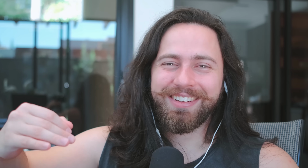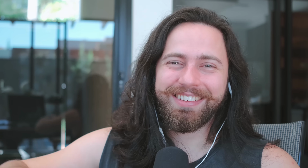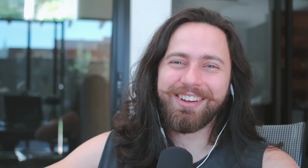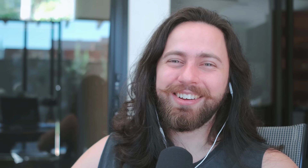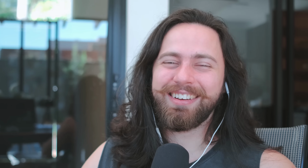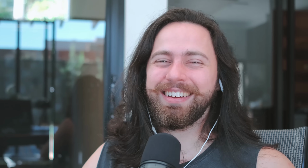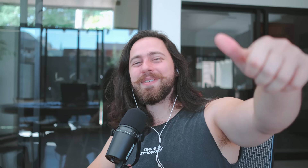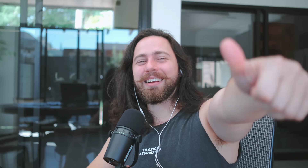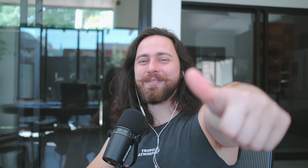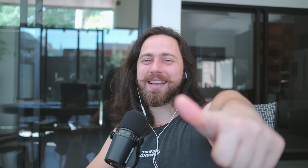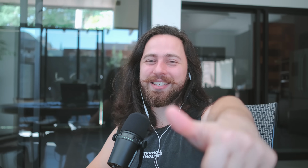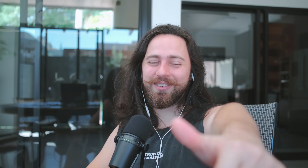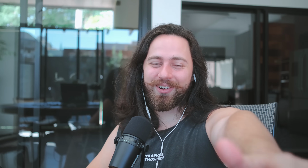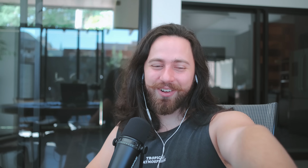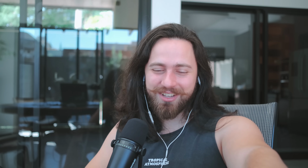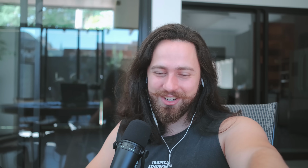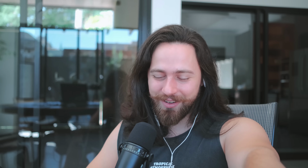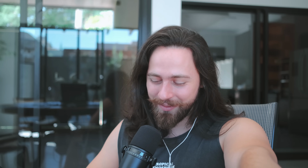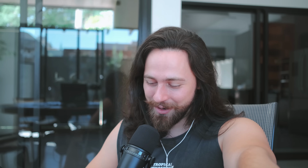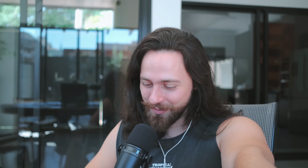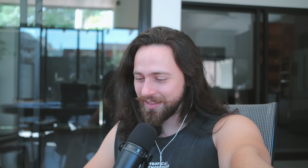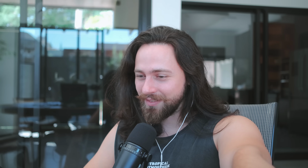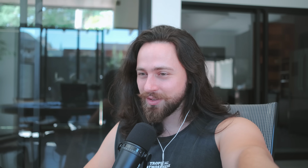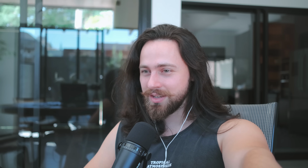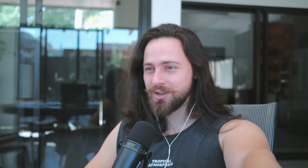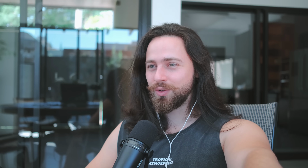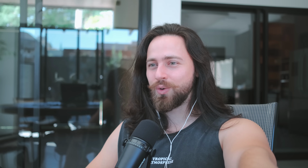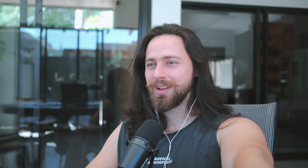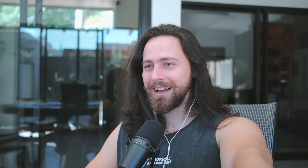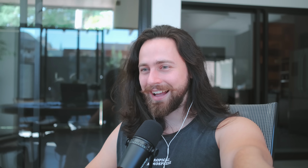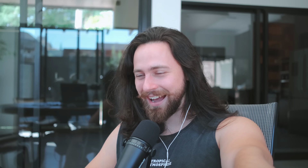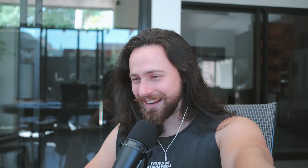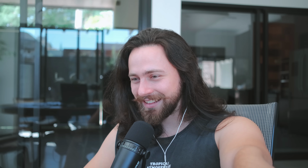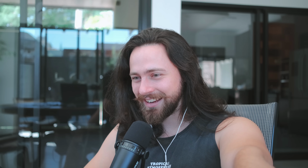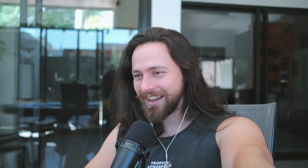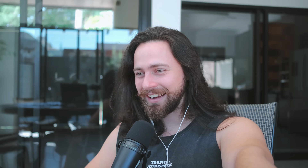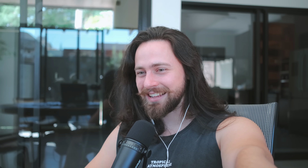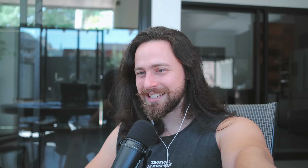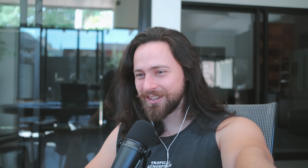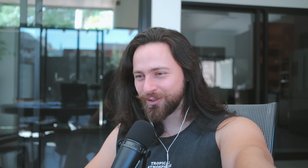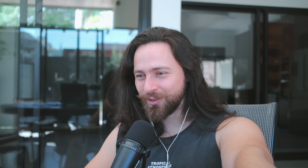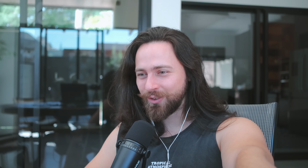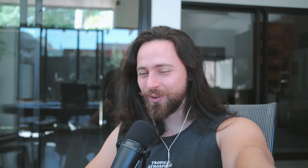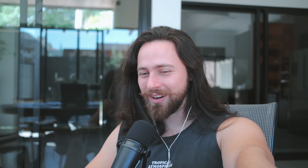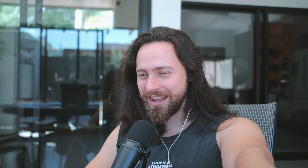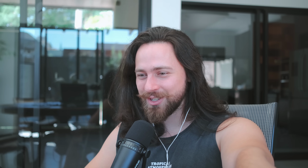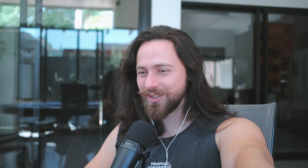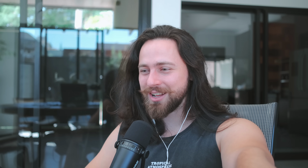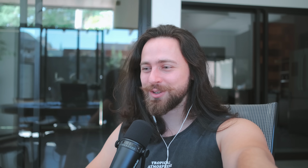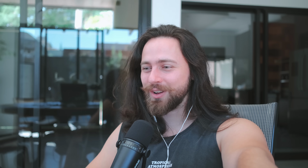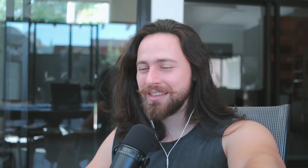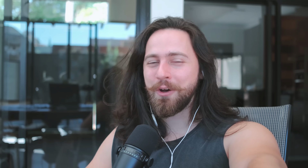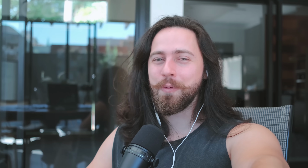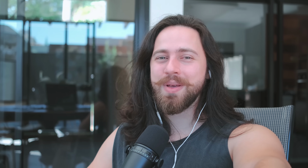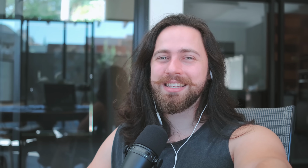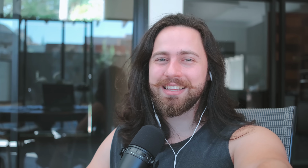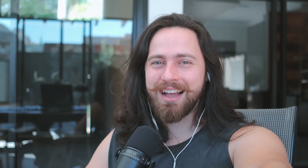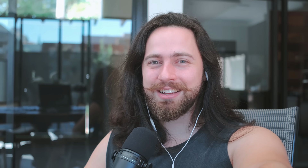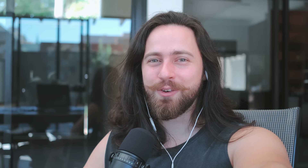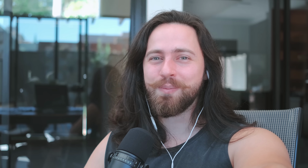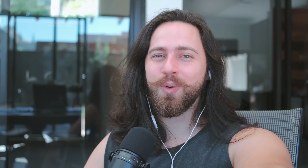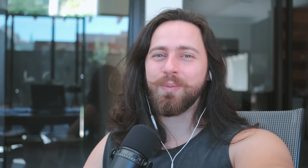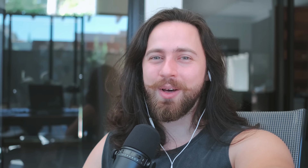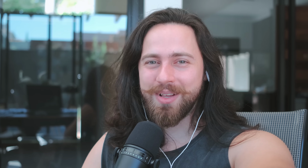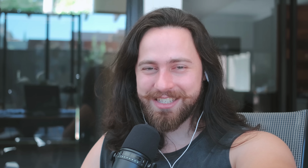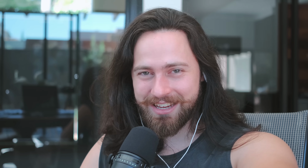cancelado. Parabéns, senhor, nós te amamos, tá? Você jogou na cara da lacração do Congresso Nacional que a